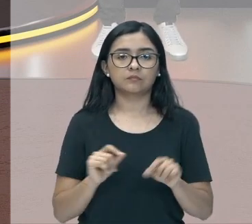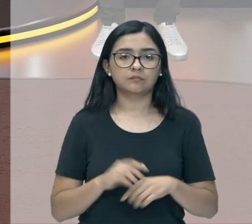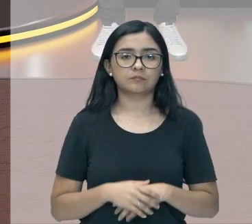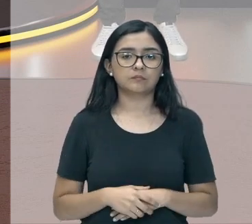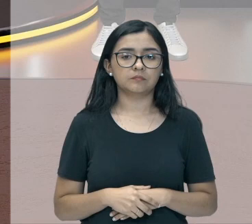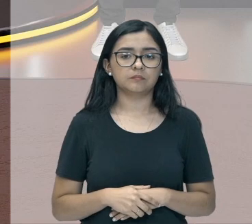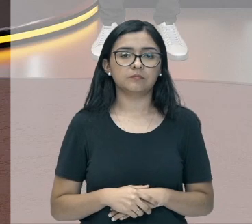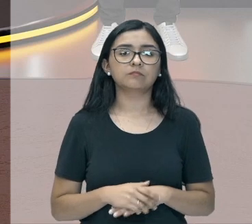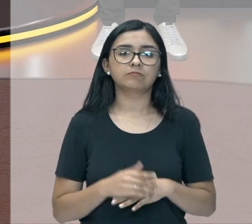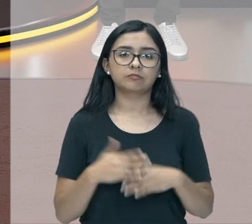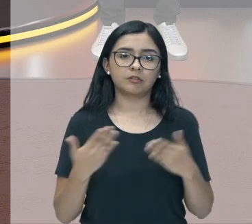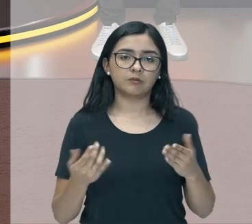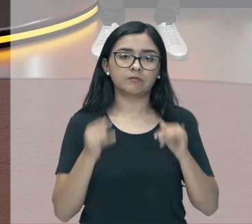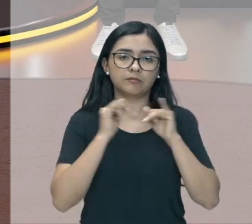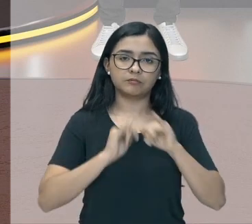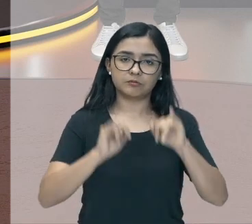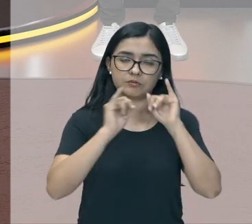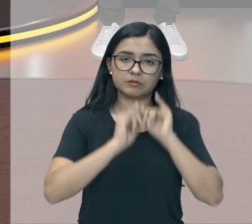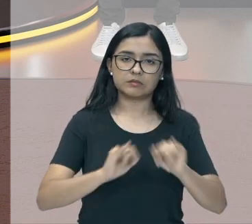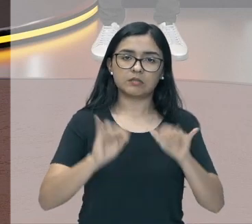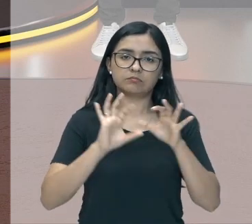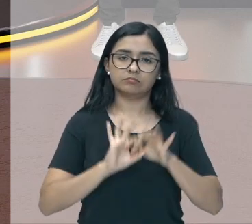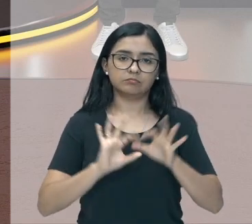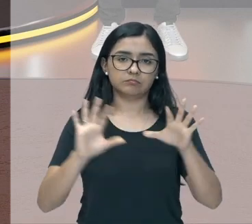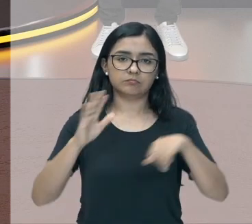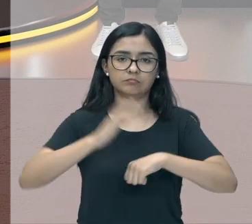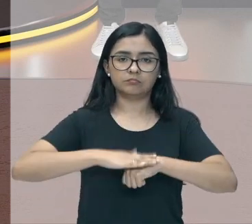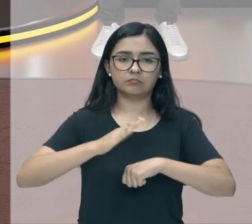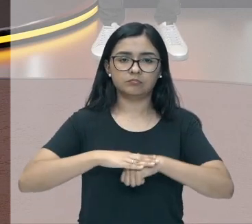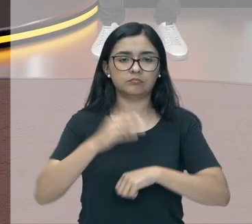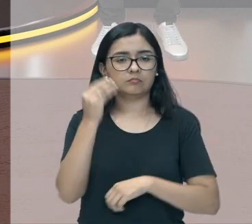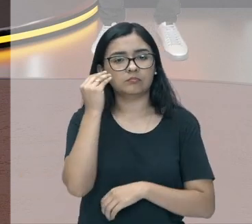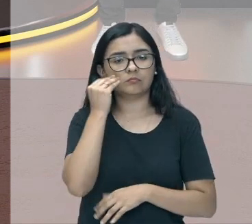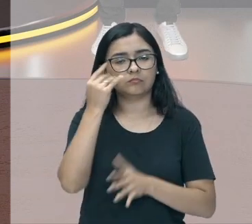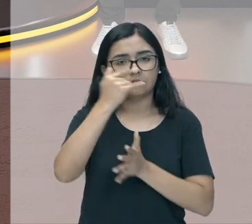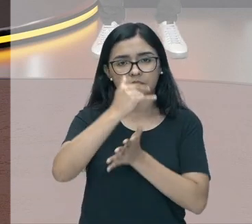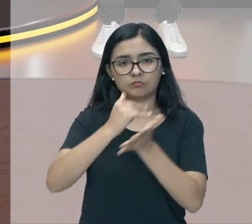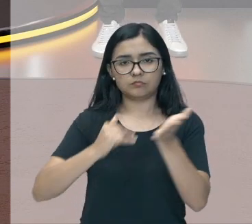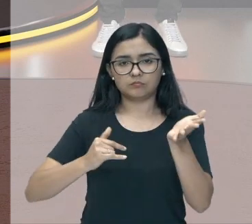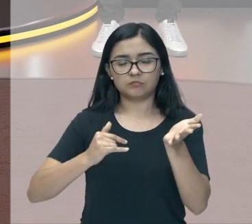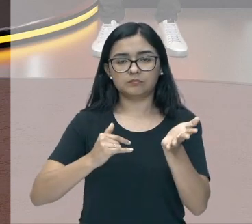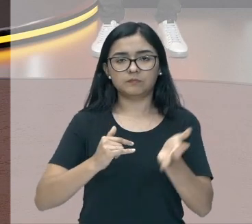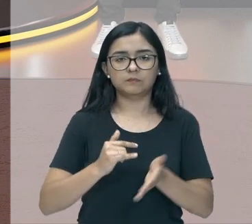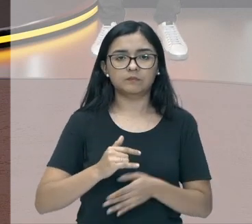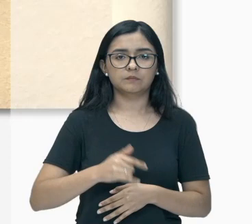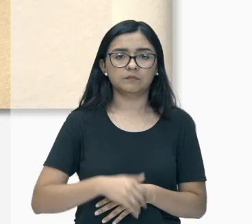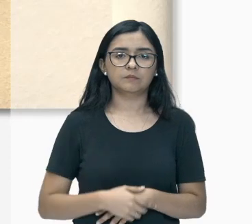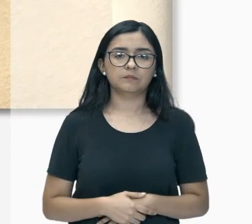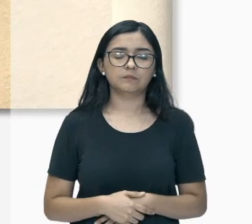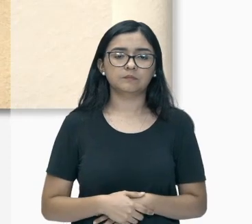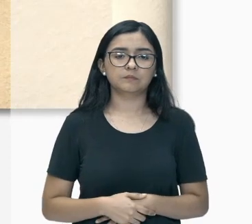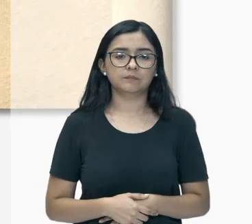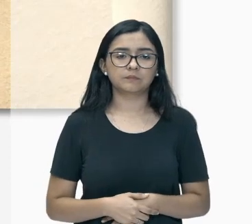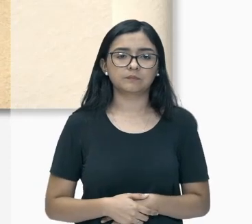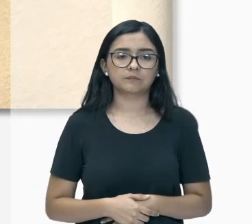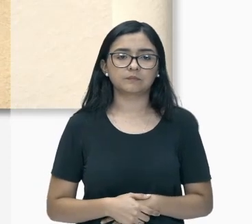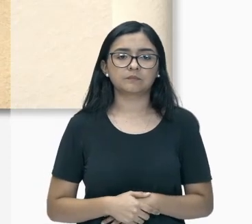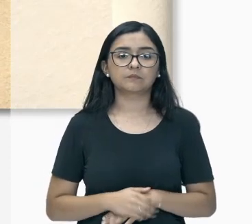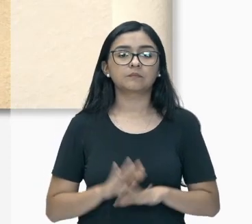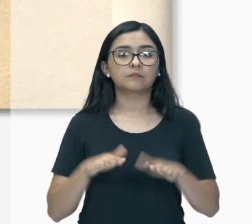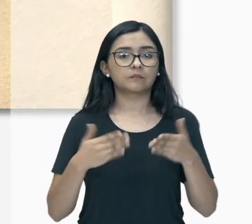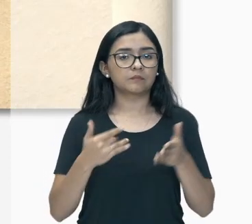declarar a sua independência. Vamos ver, então, o que dizia o documento lá que eles redigiram no segundo congresso da Filadélfia.